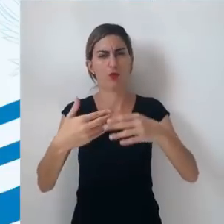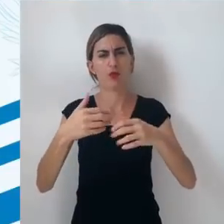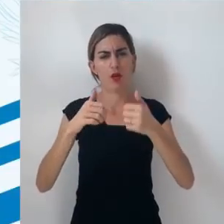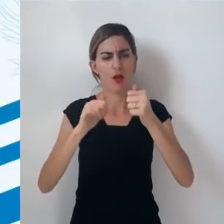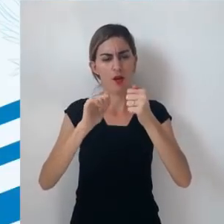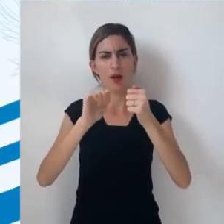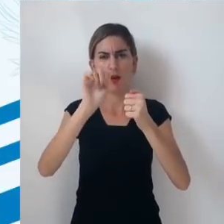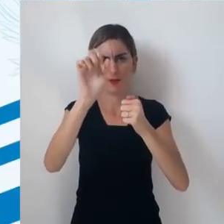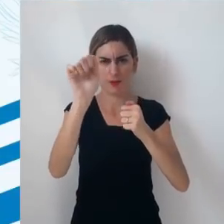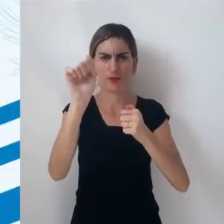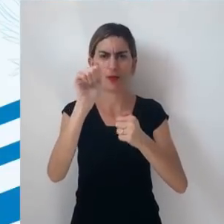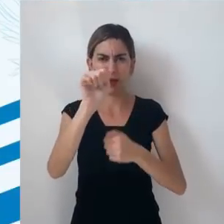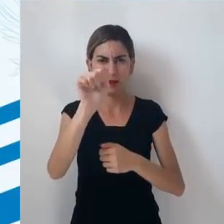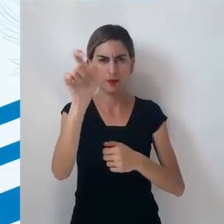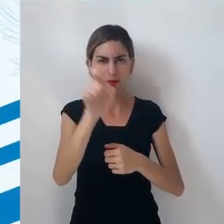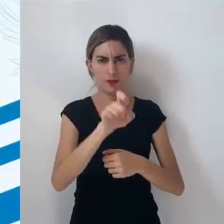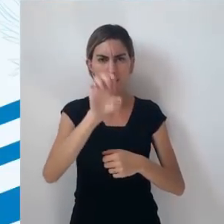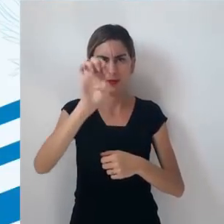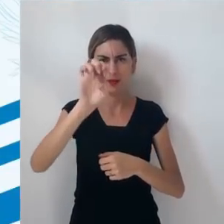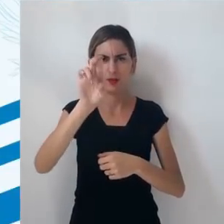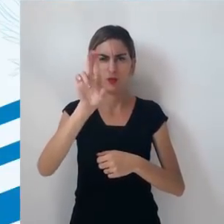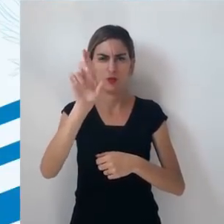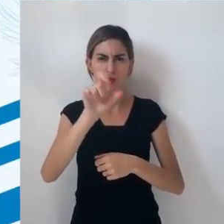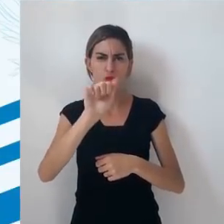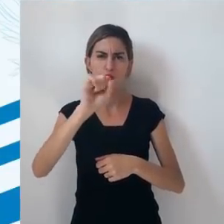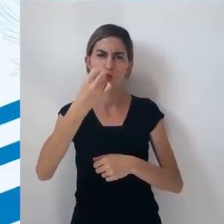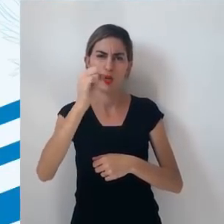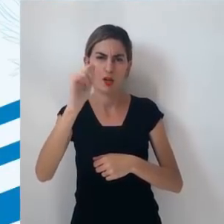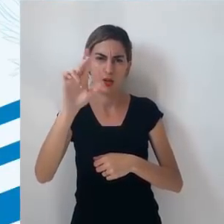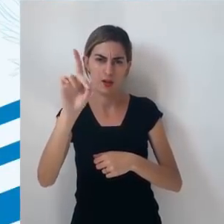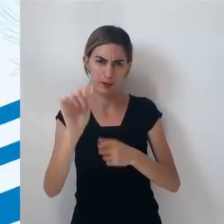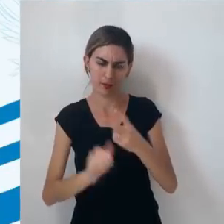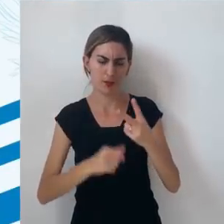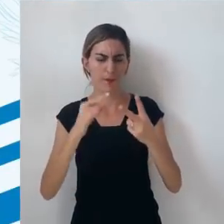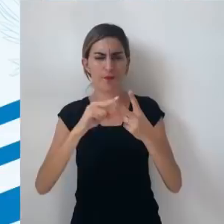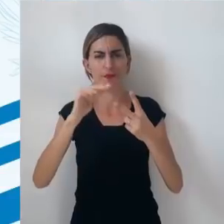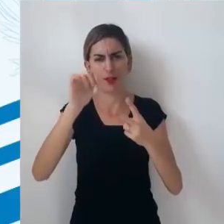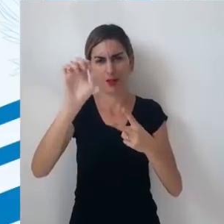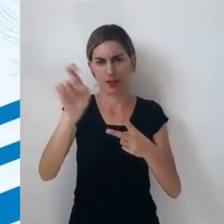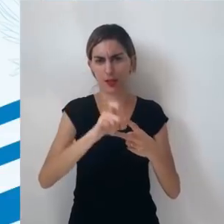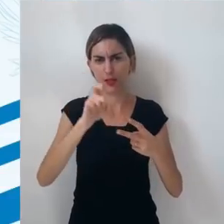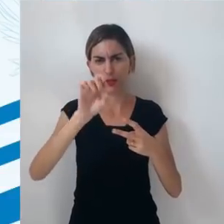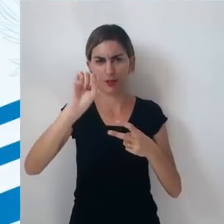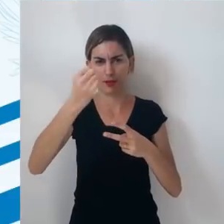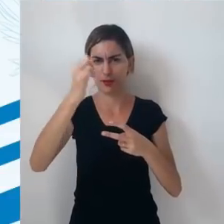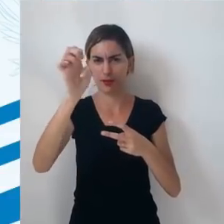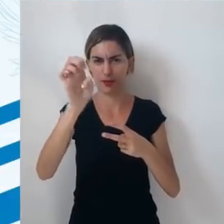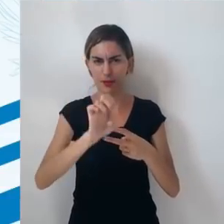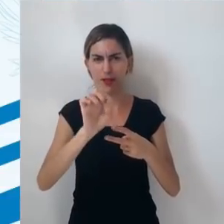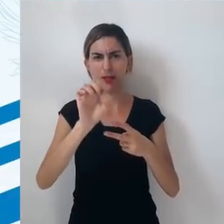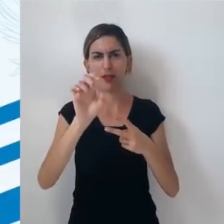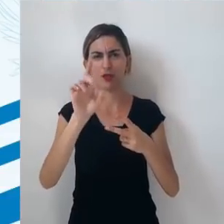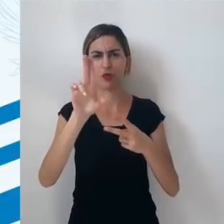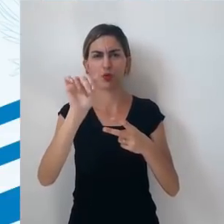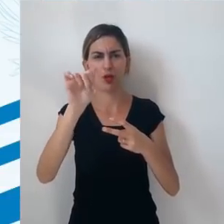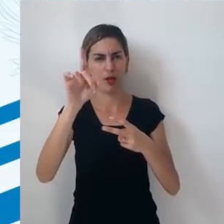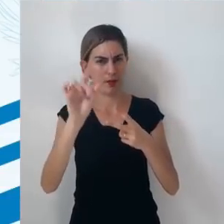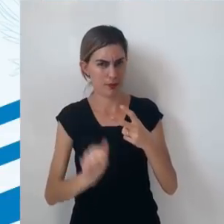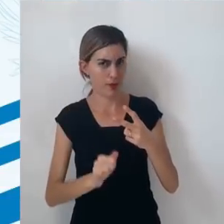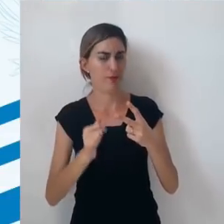reprodução assexuada e a reprodução sexuada. No nosso caso, nossa reprodução ela